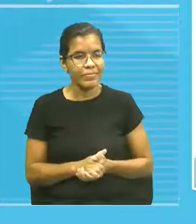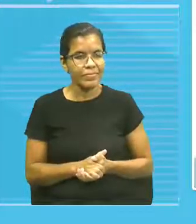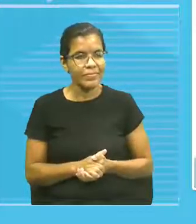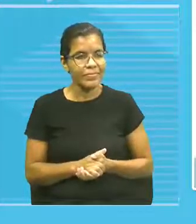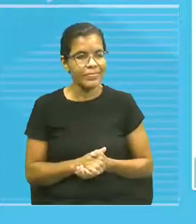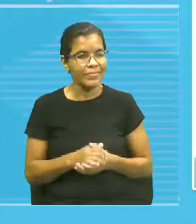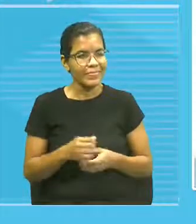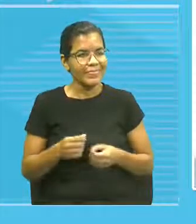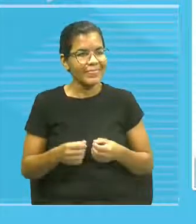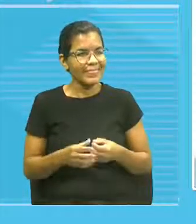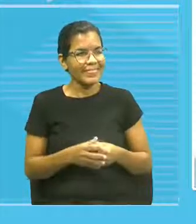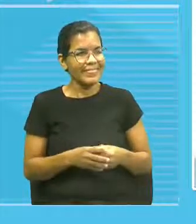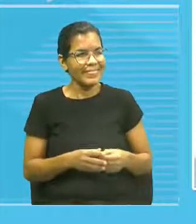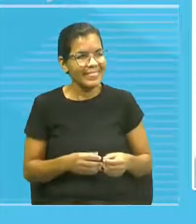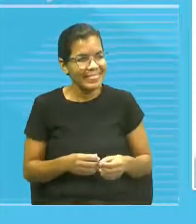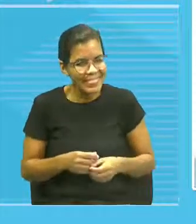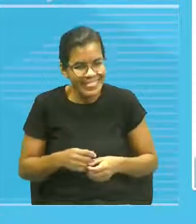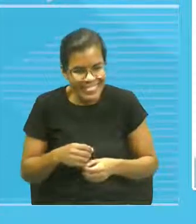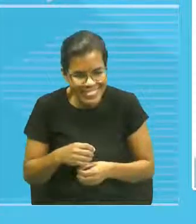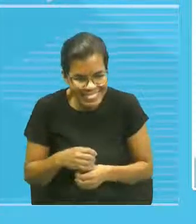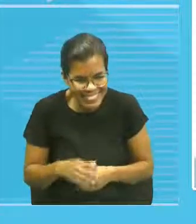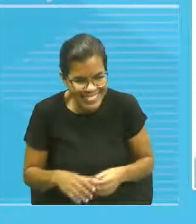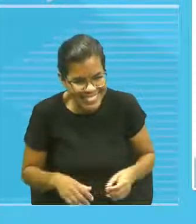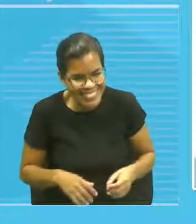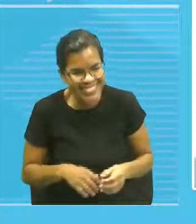Como é a moagem aí? É o fuxico? É...